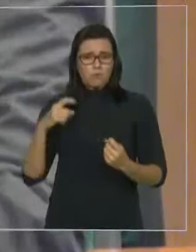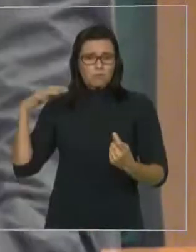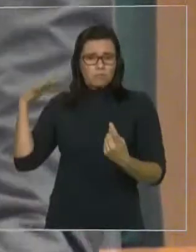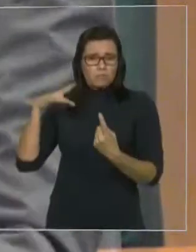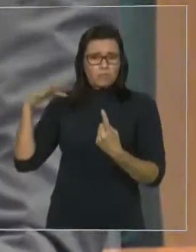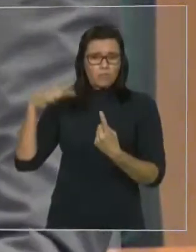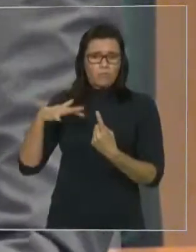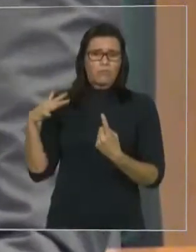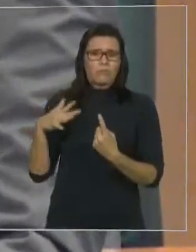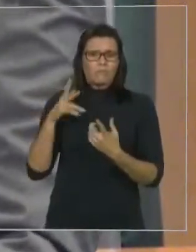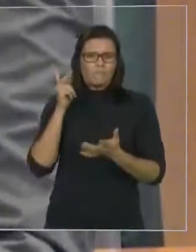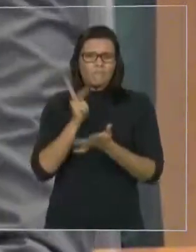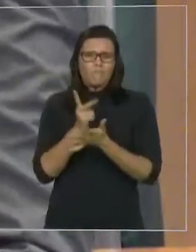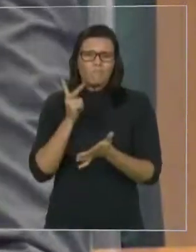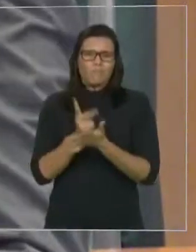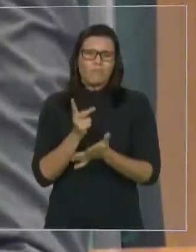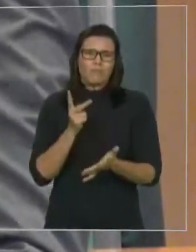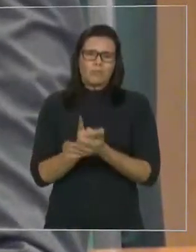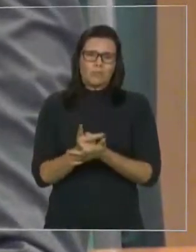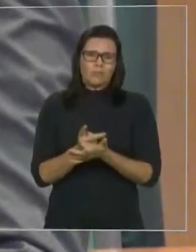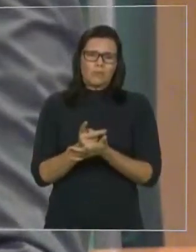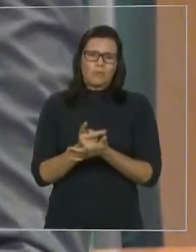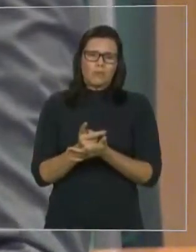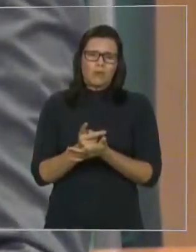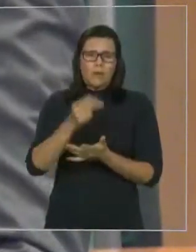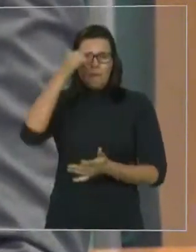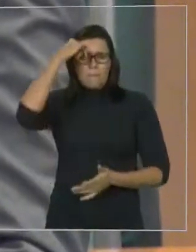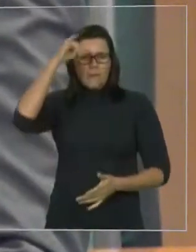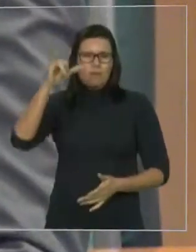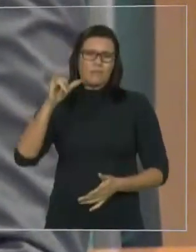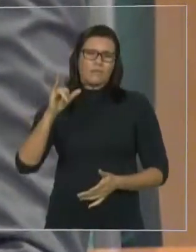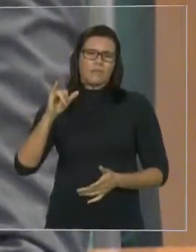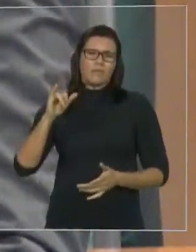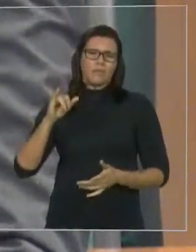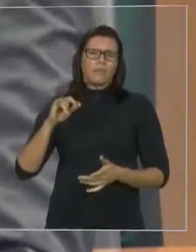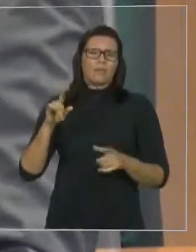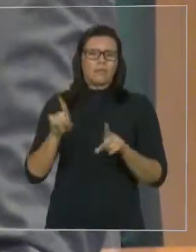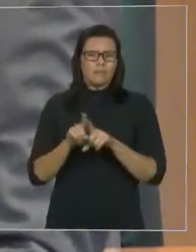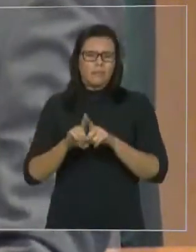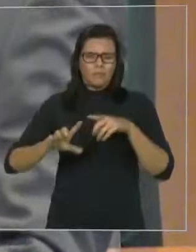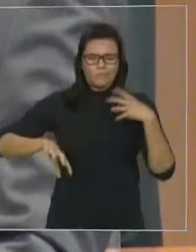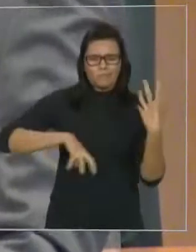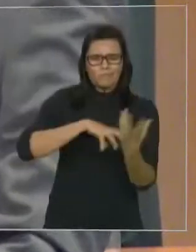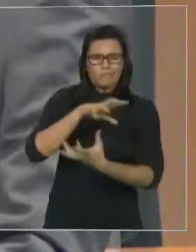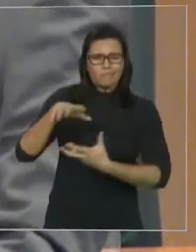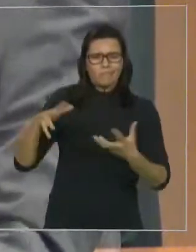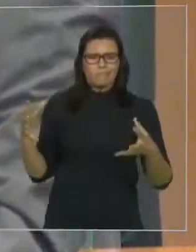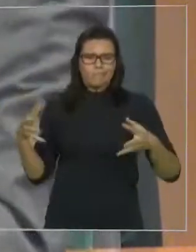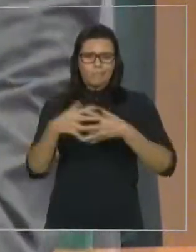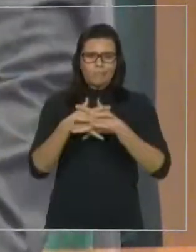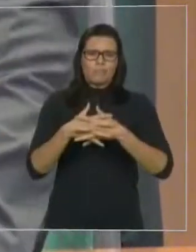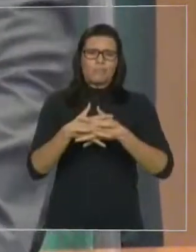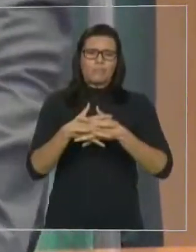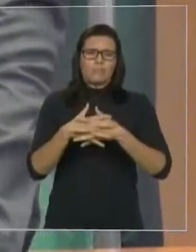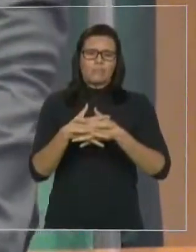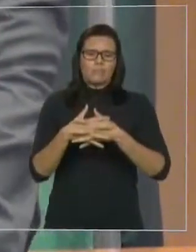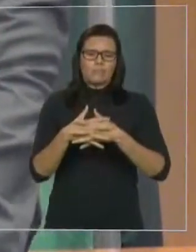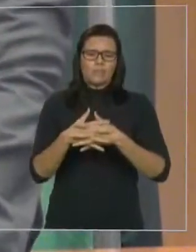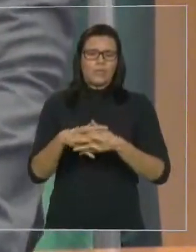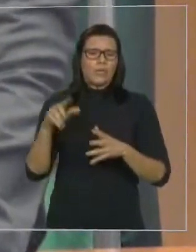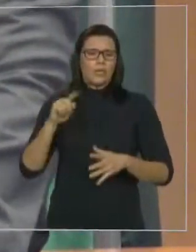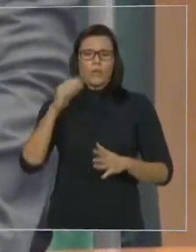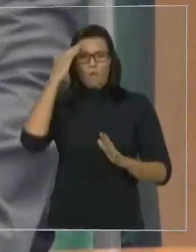mecanismos e artifícios para driblar o Código Penal e não sofrerem as retaliações que